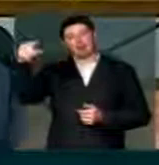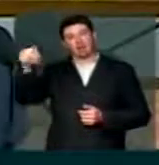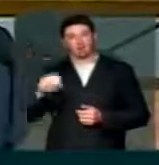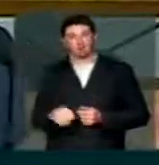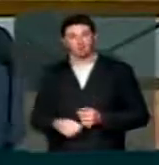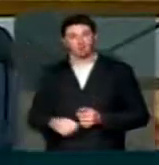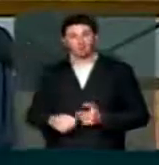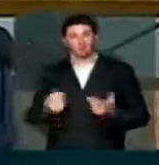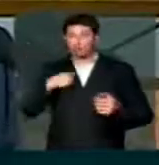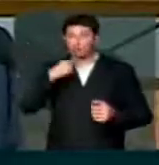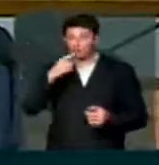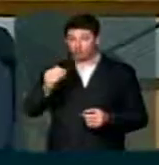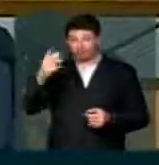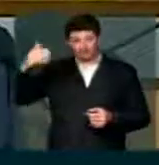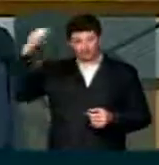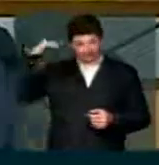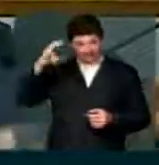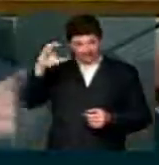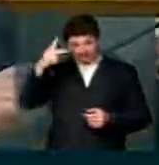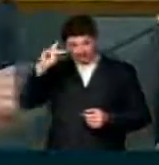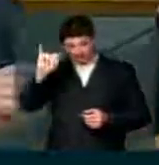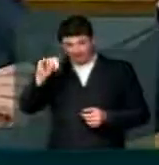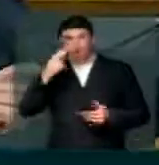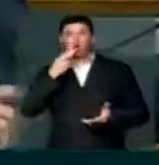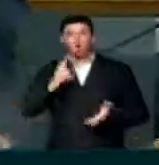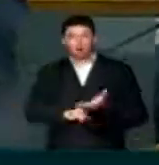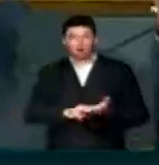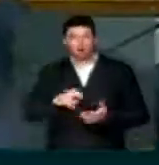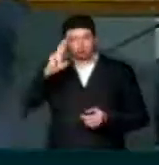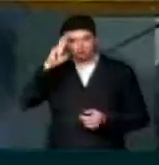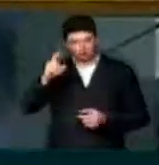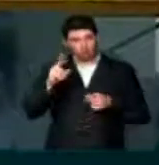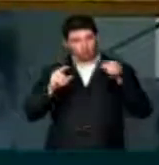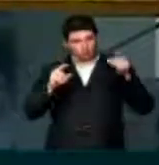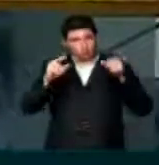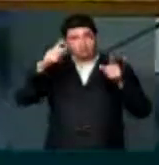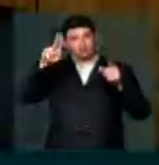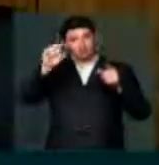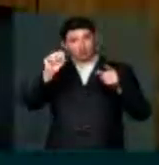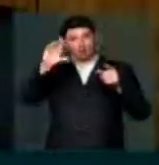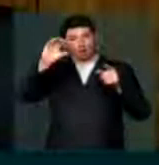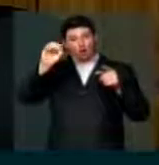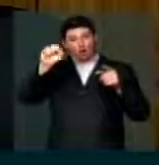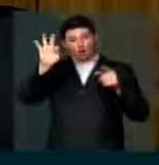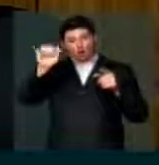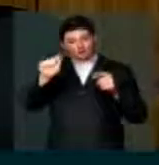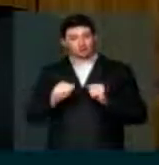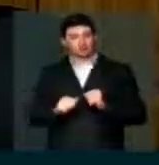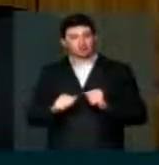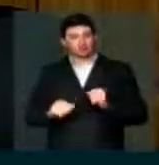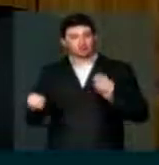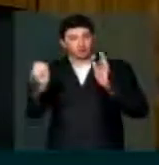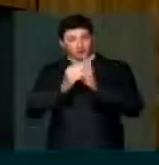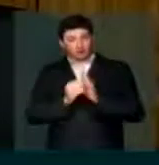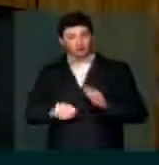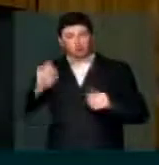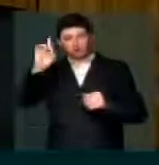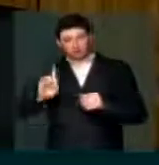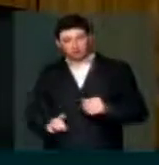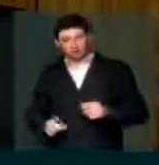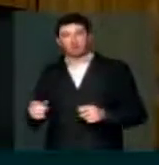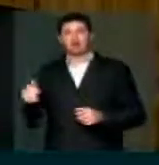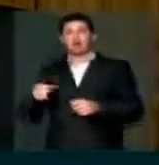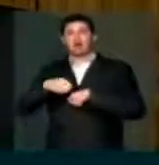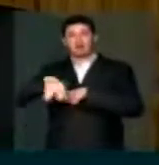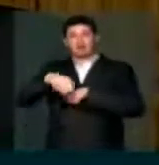desde o trabalho feito na CPI dos Correios, de que o senhor Paulo Roberto Costa foi colocado na diretoria de